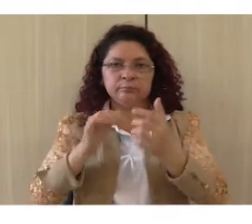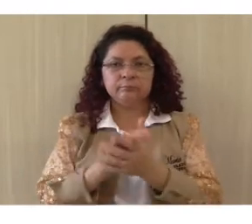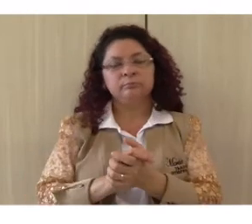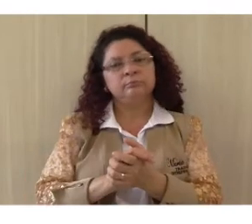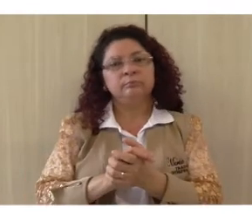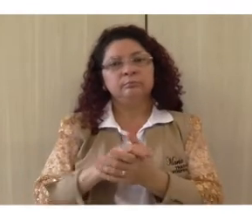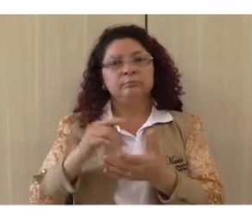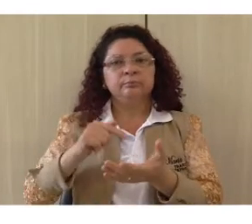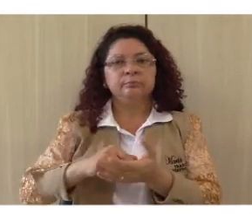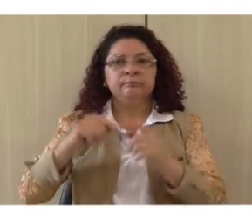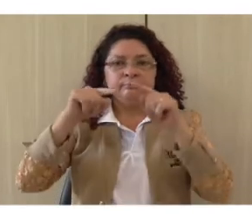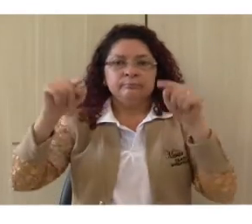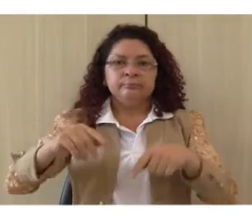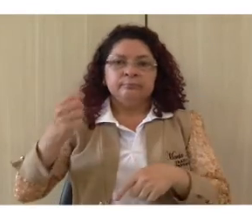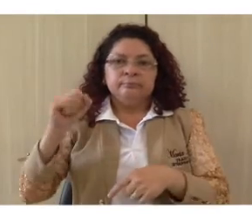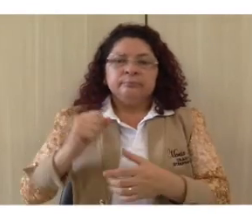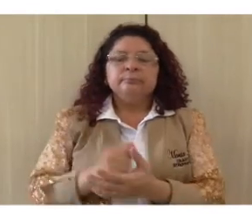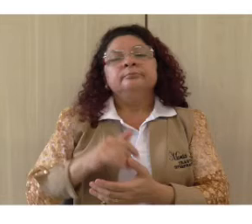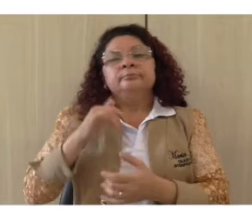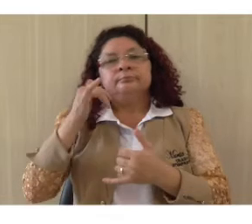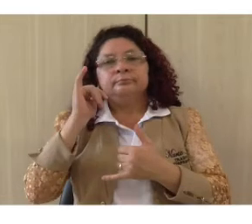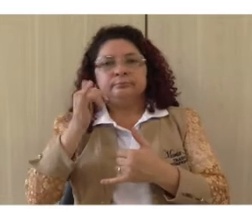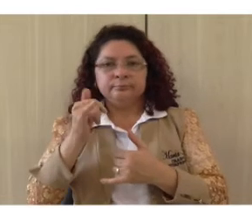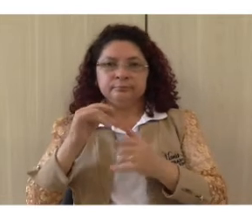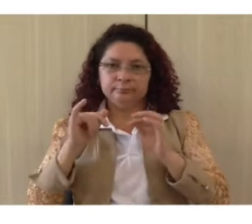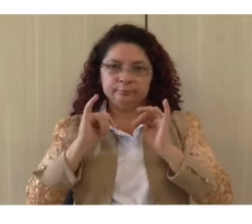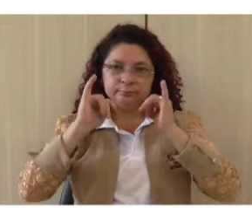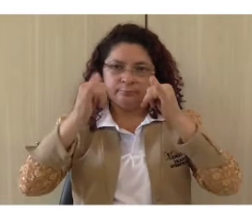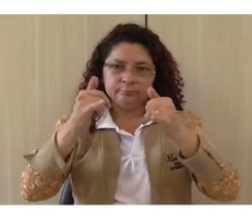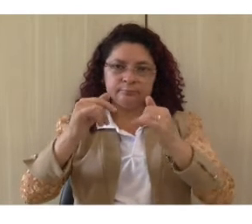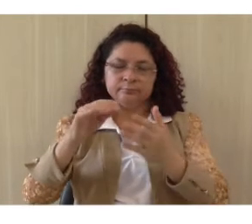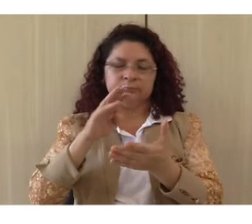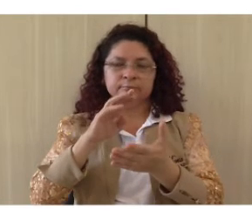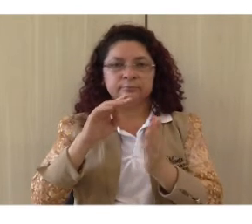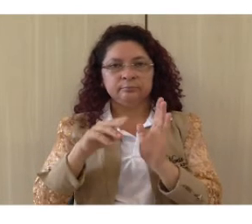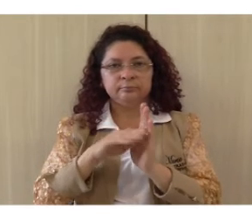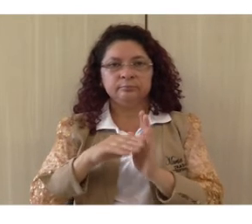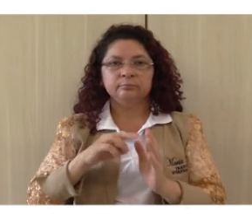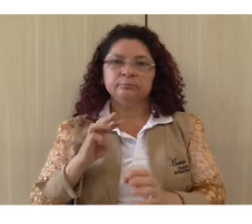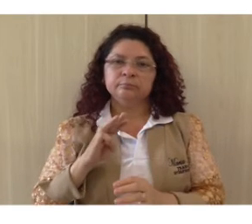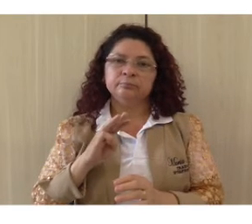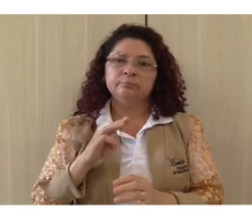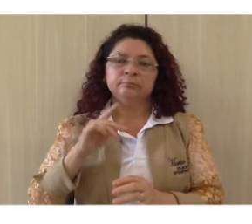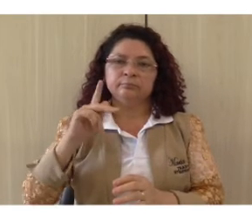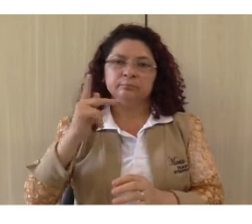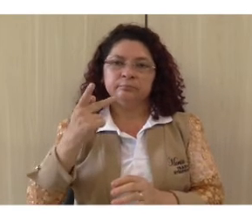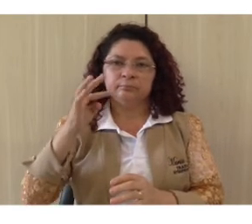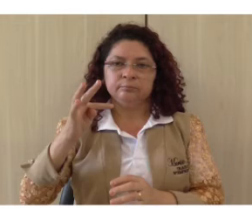Página 8. Ficha de inscrição disponível no site do processo seletivo no endereço